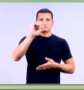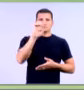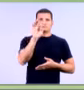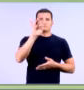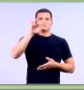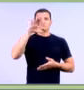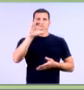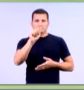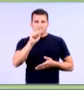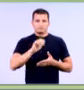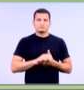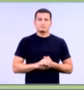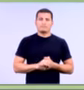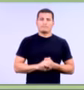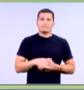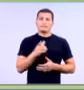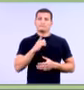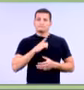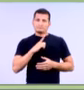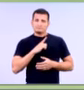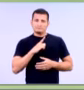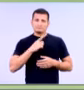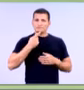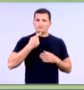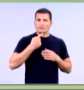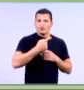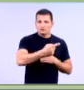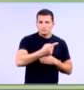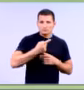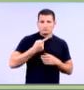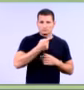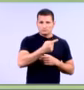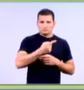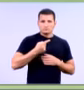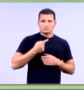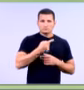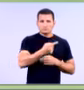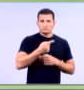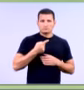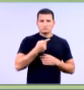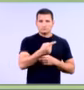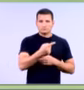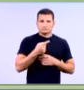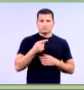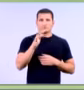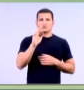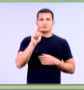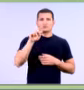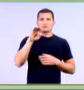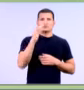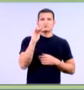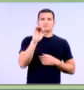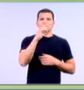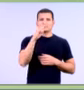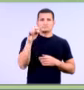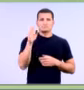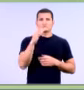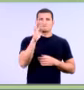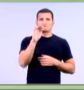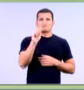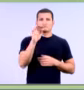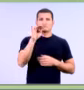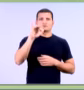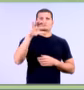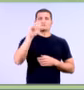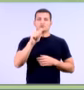poética. Quando nós temos o canal sendo evidenciado, nós chamamos de função fática. A função fática é